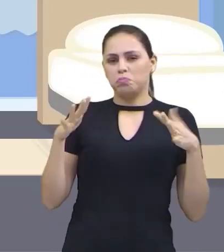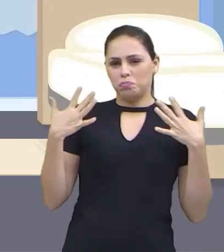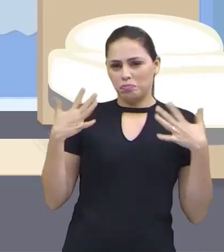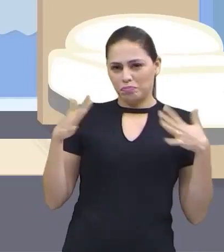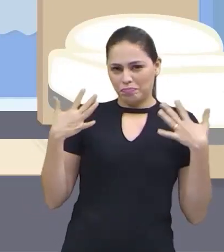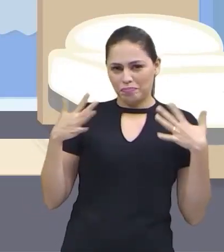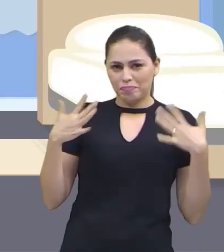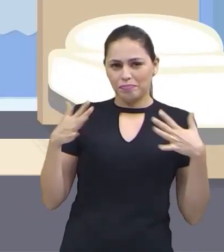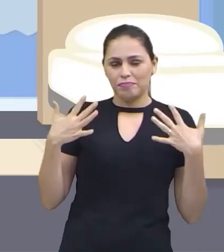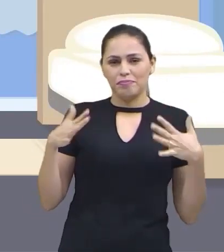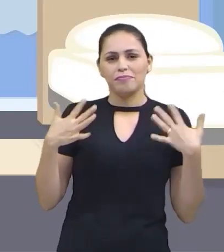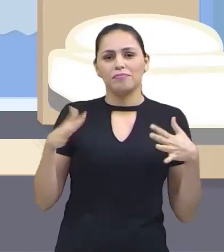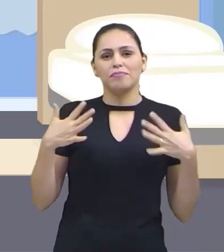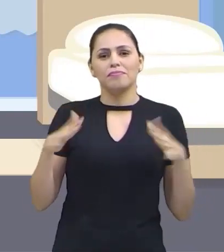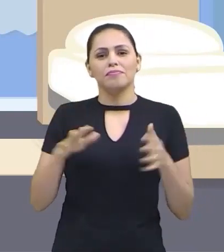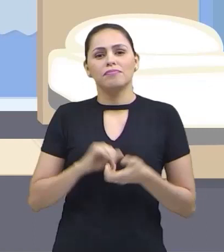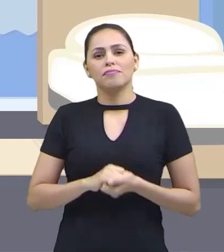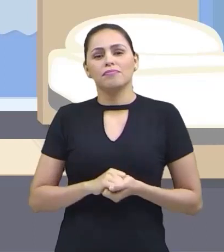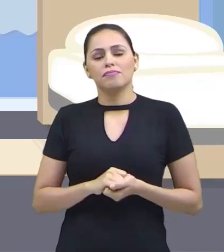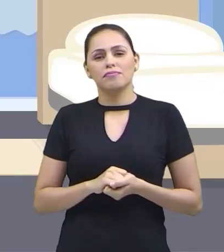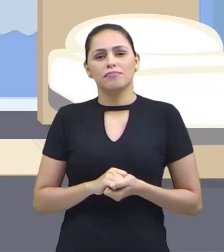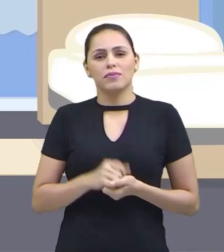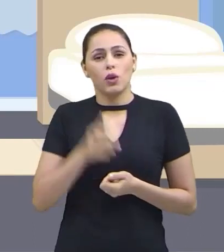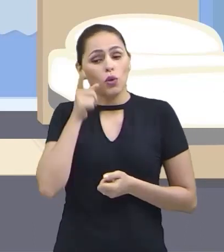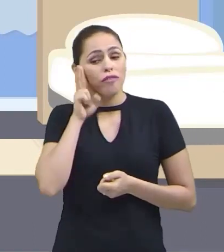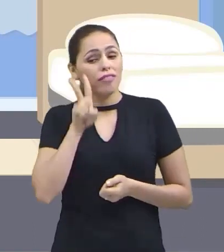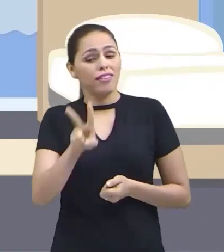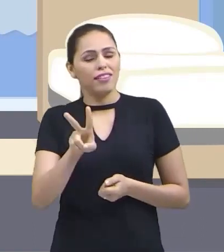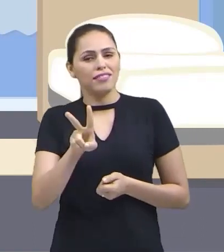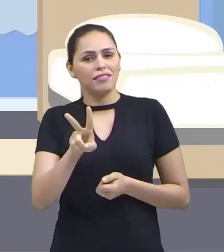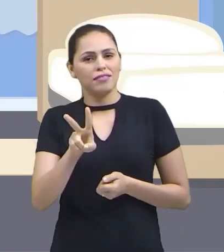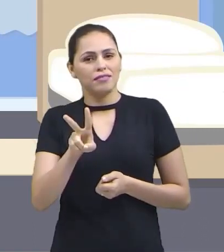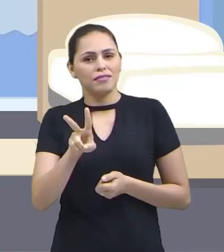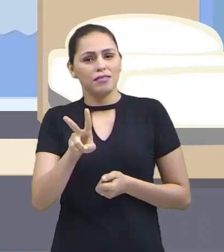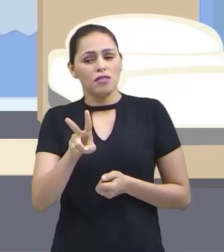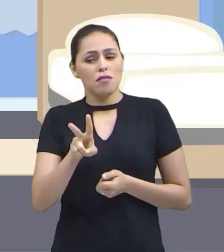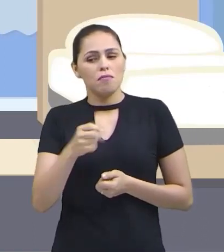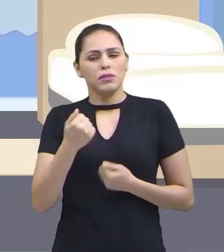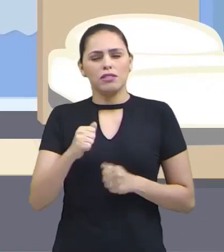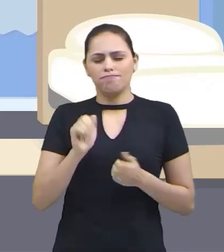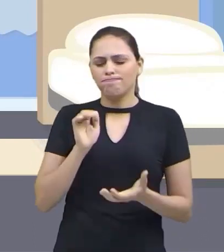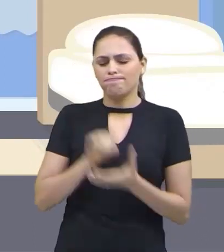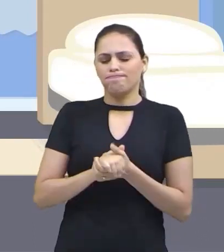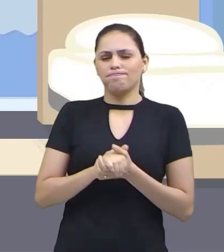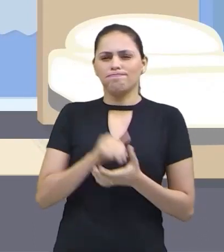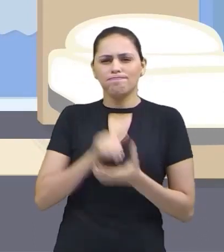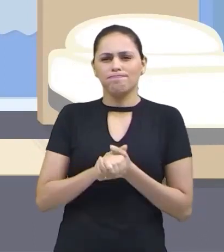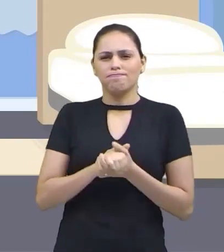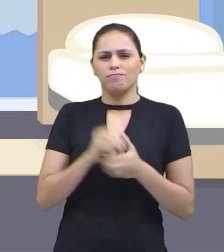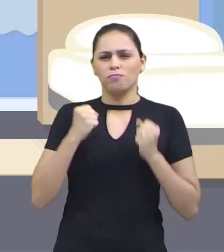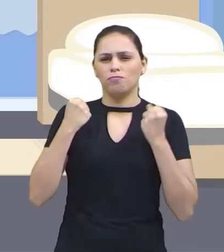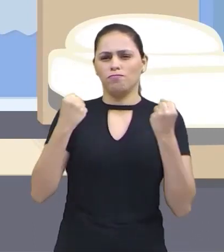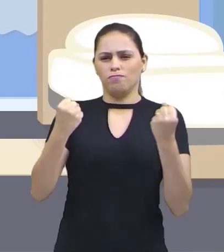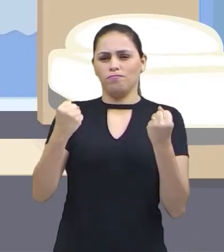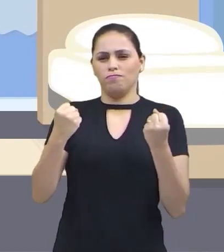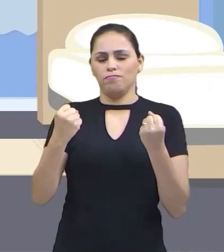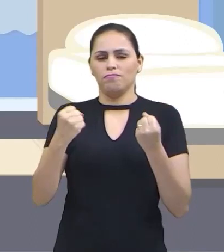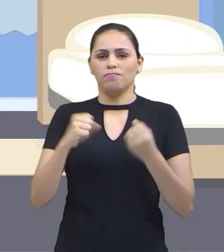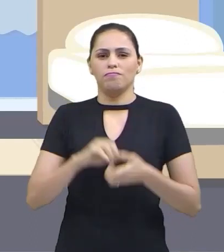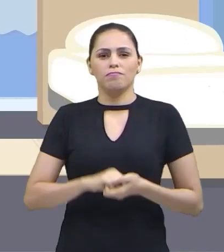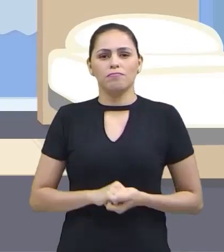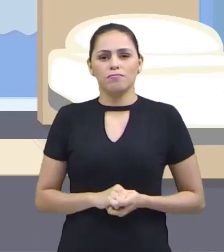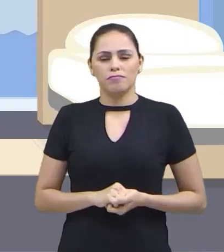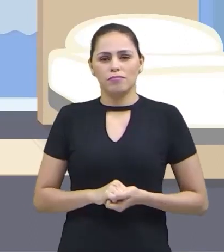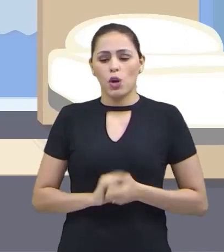Joana. Boa, muito legal. Tô ouvindo vocês aí. Bora, Maria. Mais forte, hein? João, mais forte também. Eu quero ver. Eu quero ver